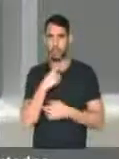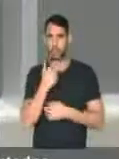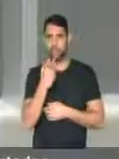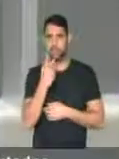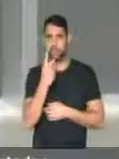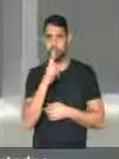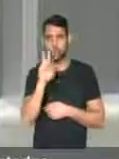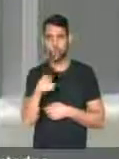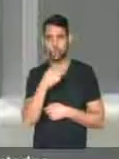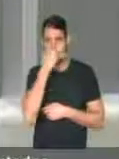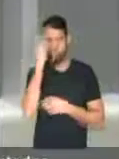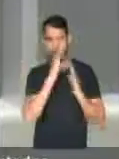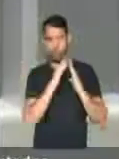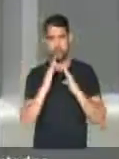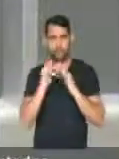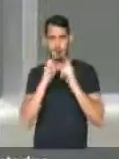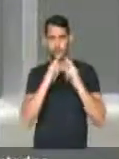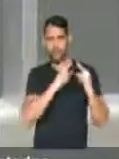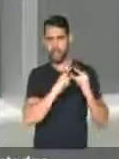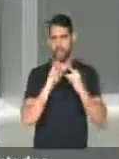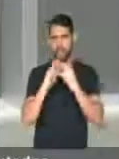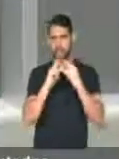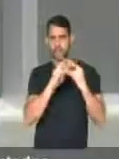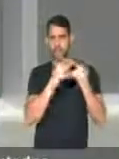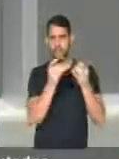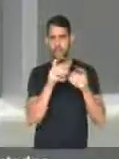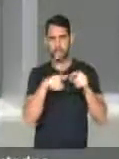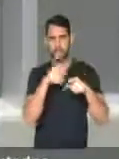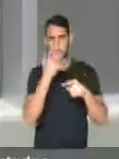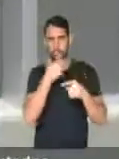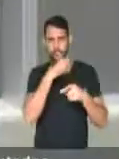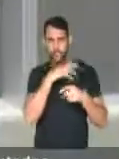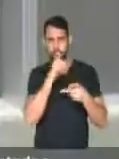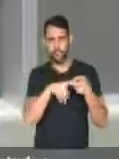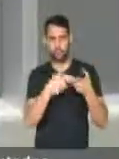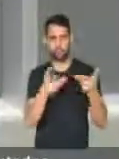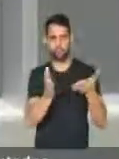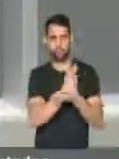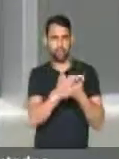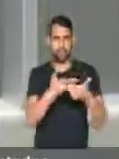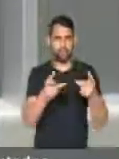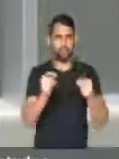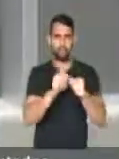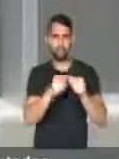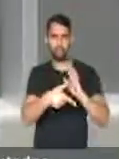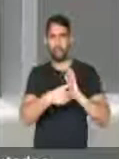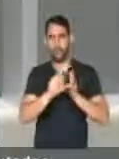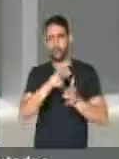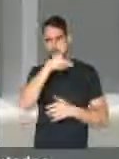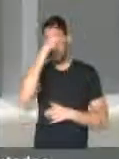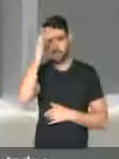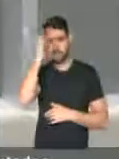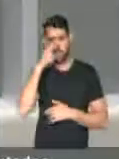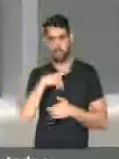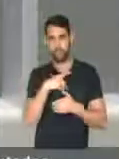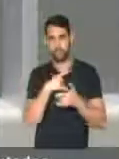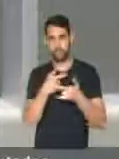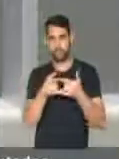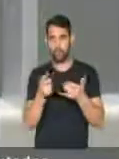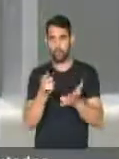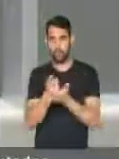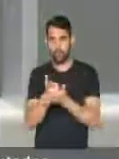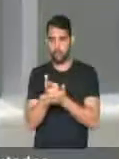falando de dois mil feirantes têm um fato novo o seu presidente que antes do prefeito cobrar